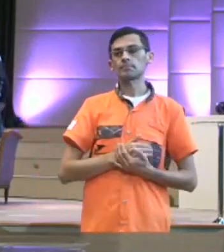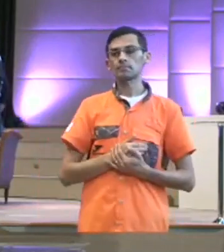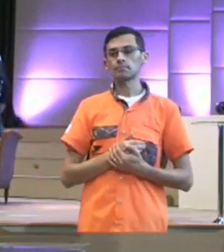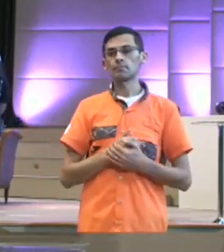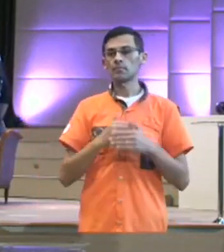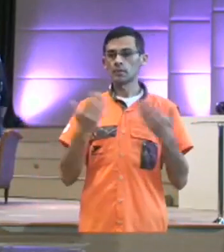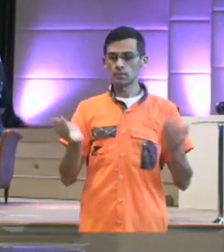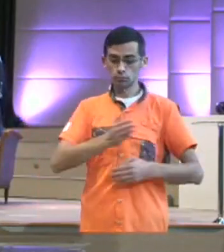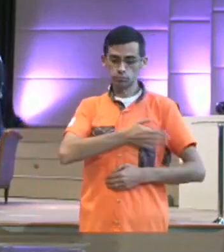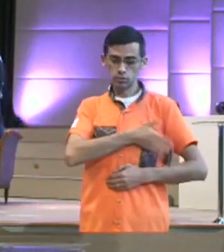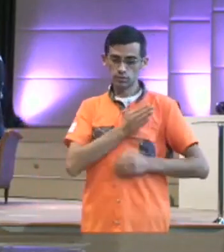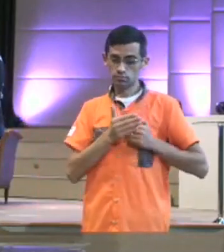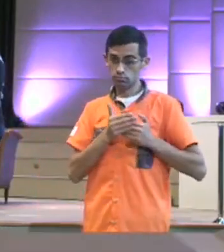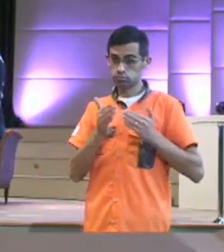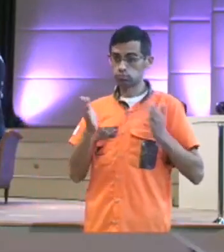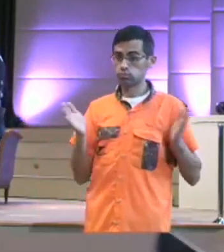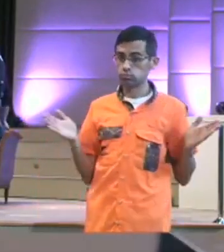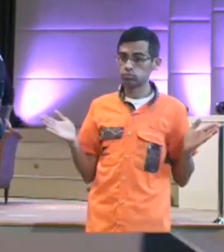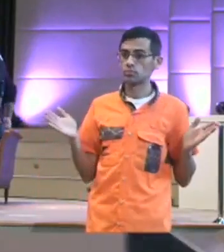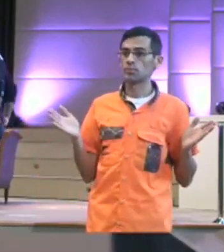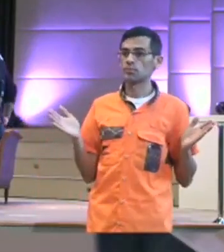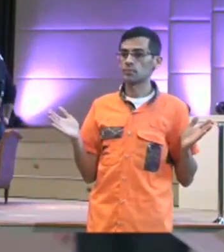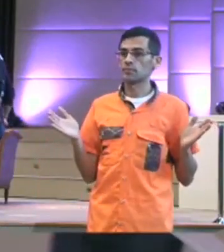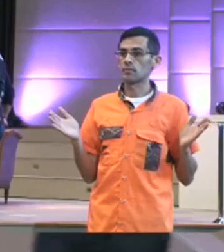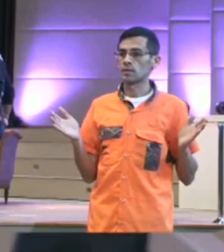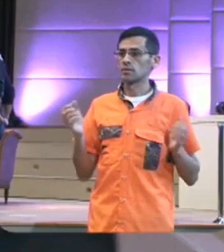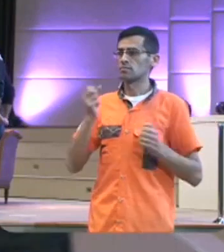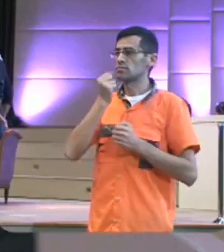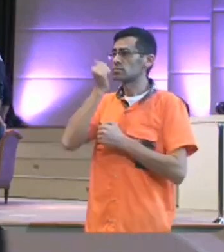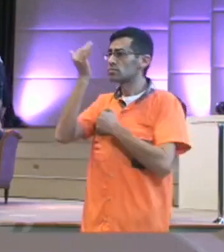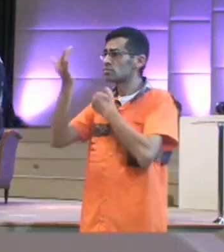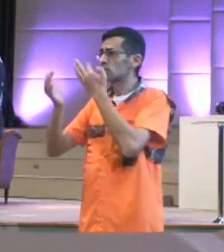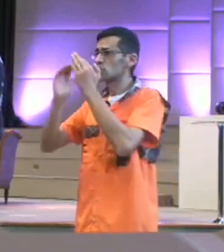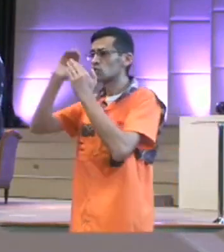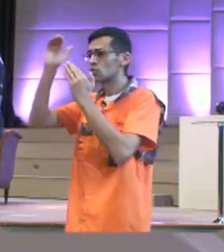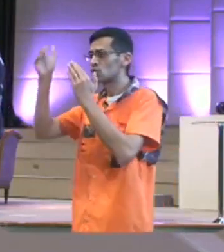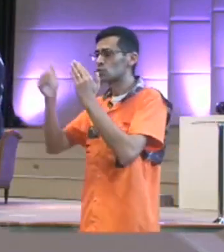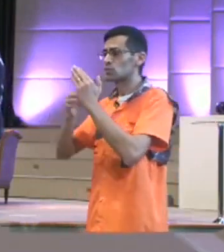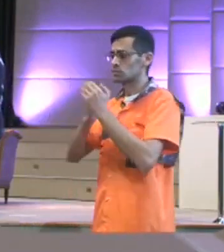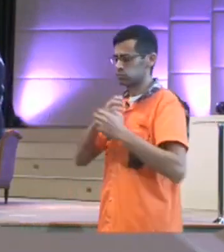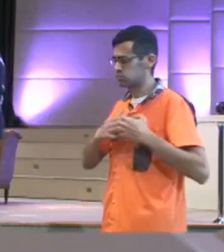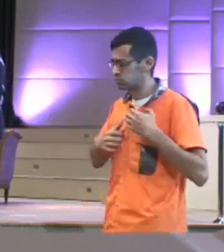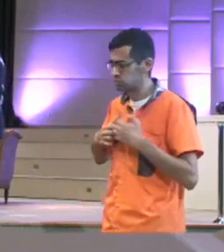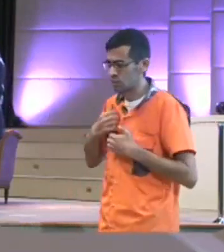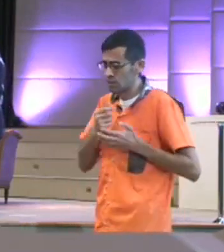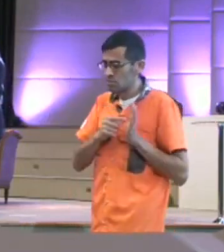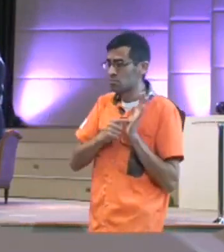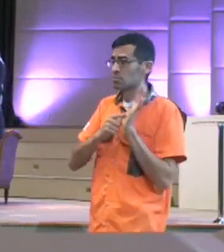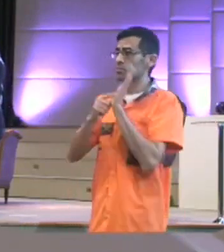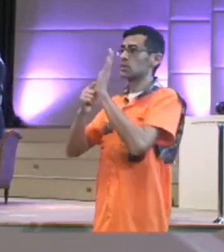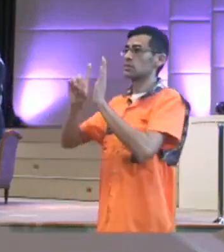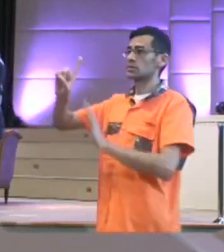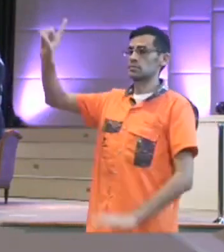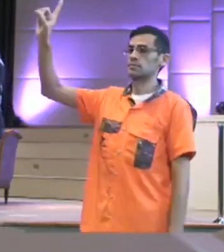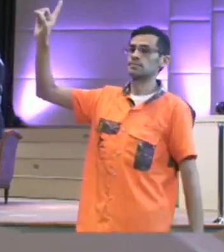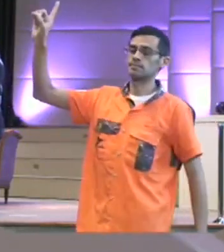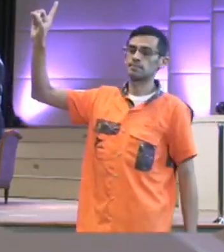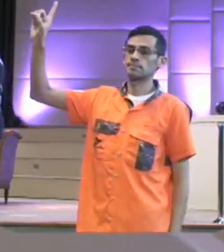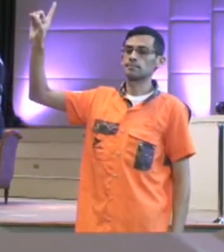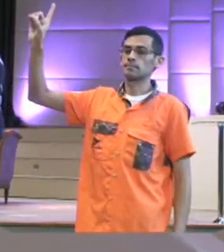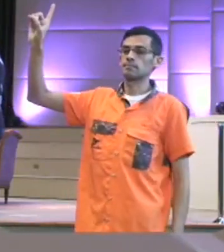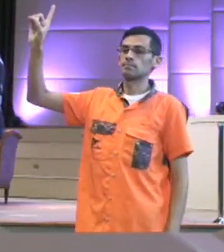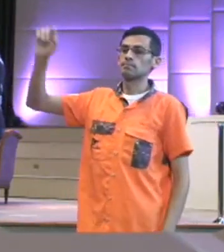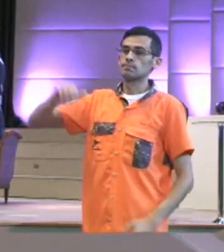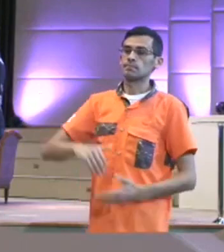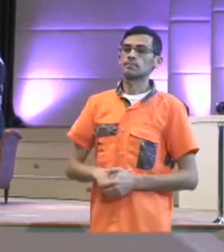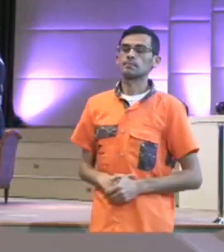E então abre o teu coração e abre, fala do que está angustiando o teu coração. E